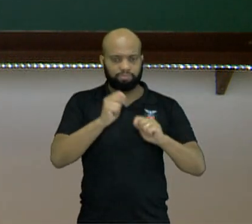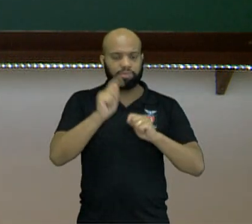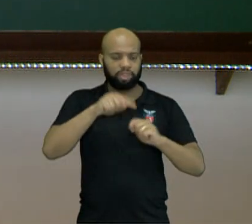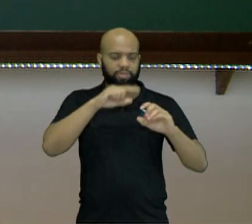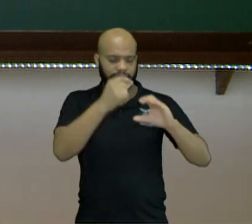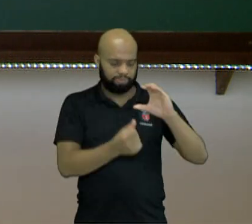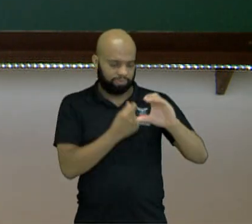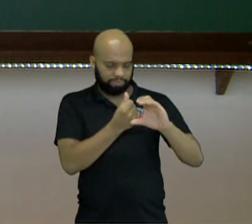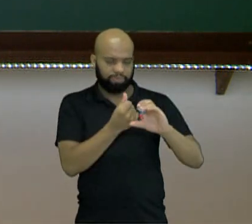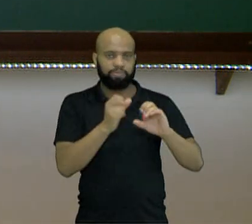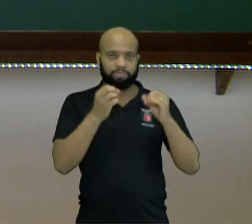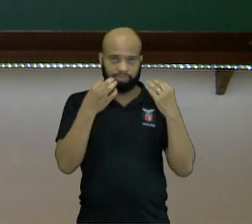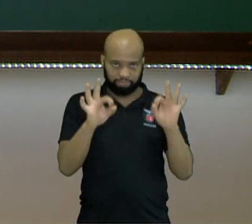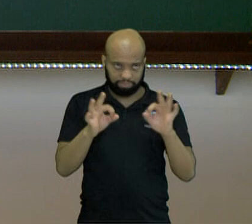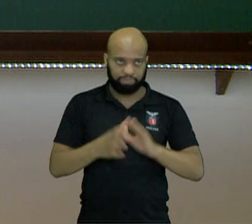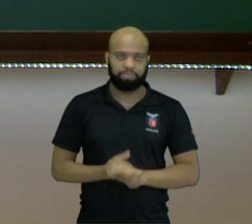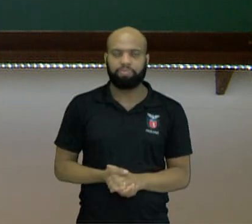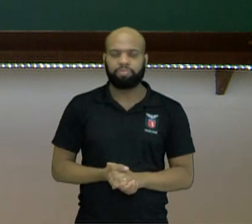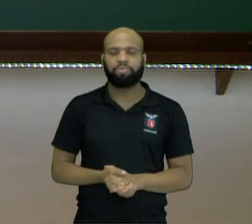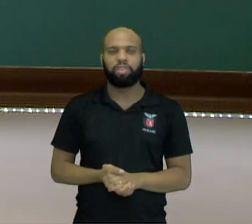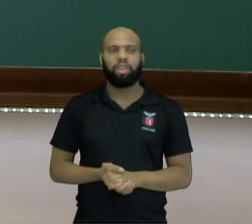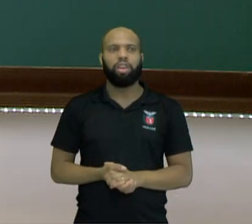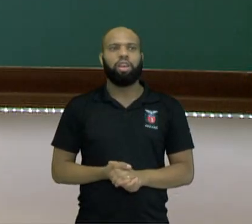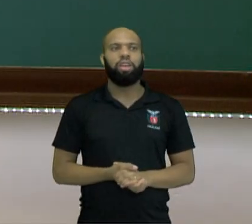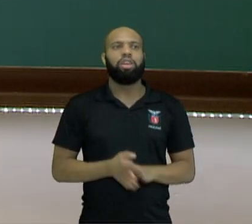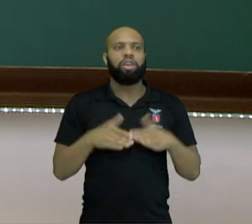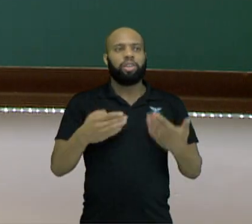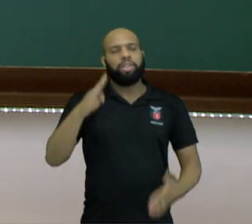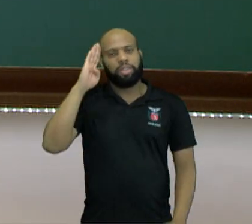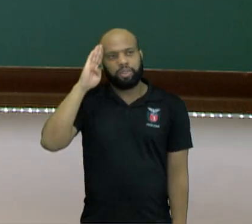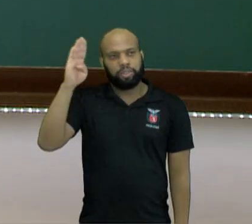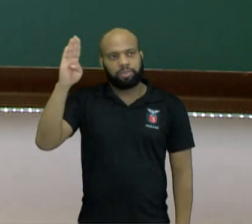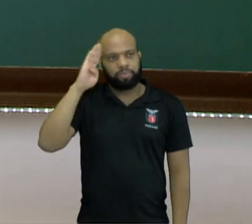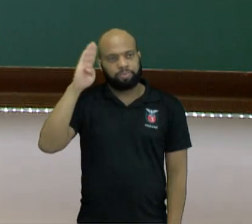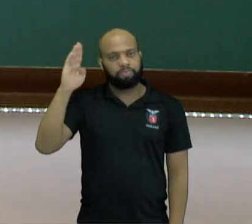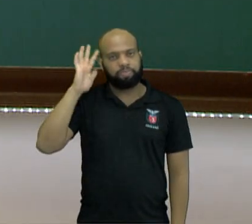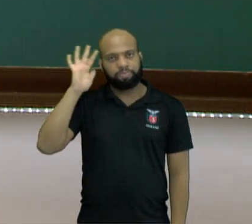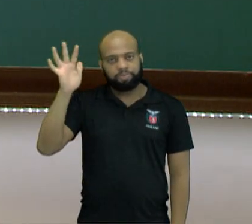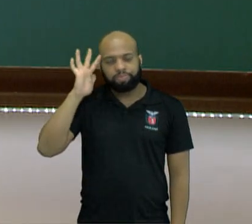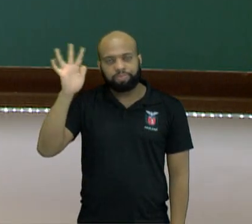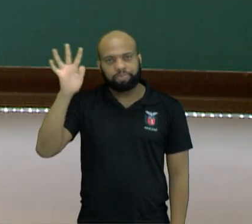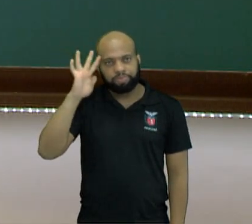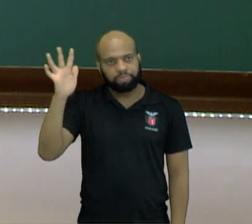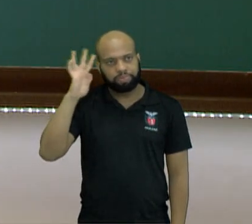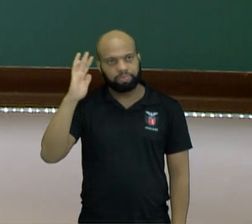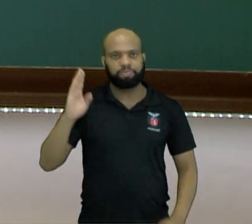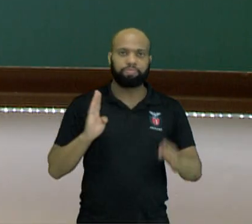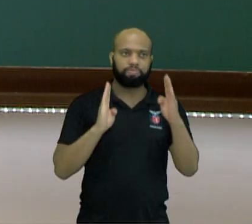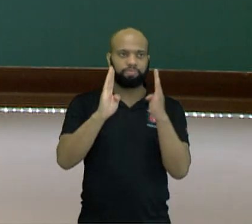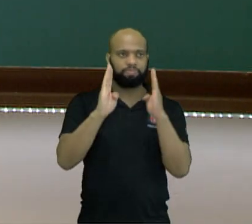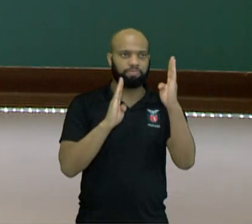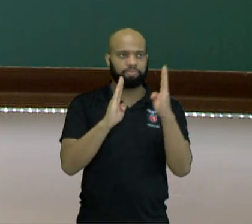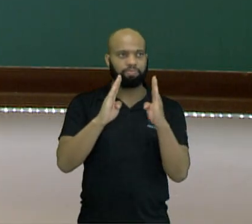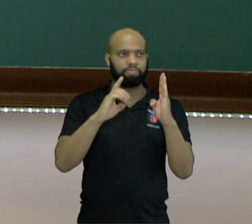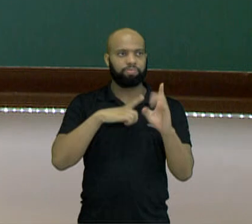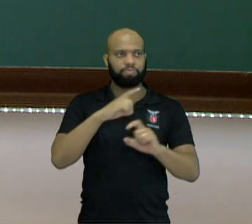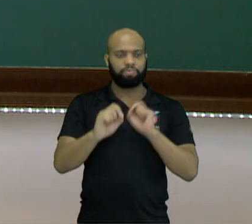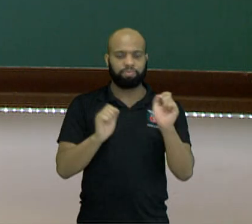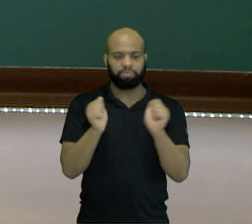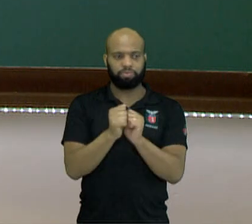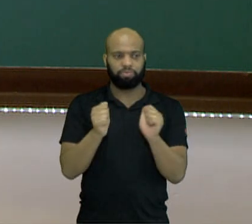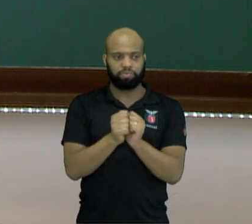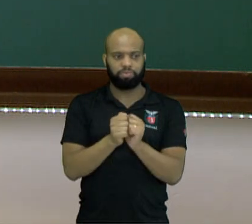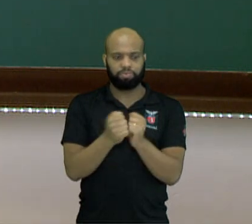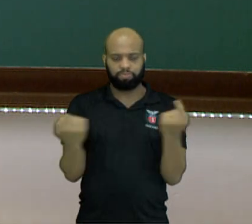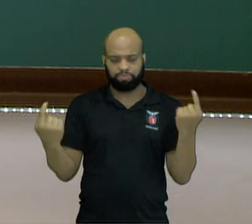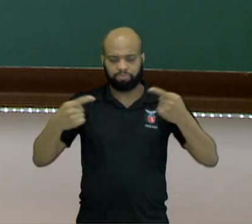capitalismo. Correto? As principais teorias clássicas nascem com os desafios